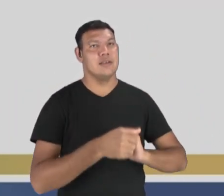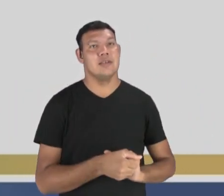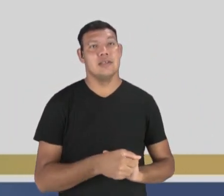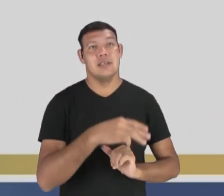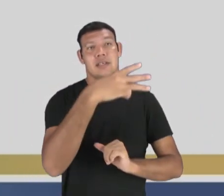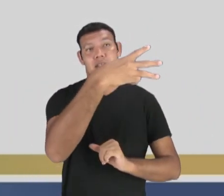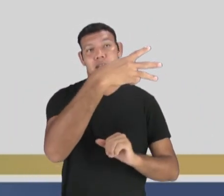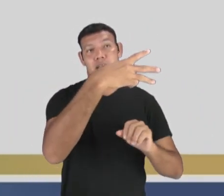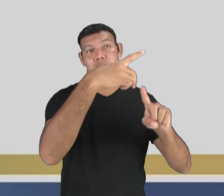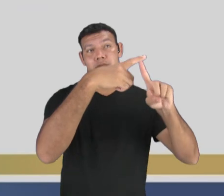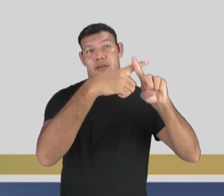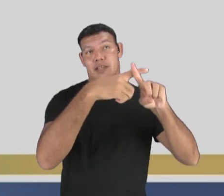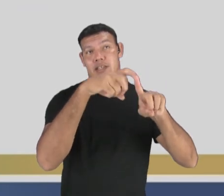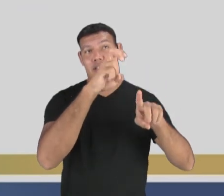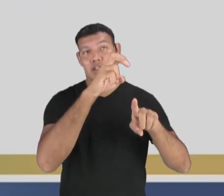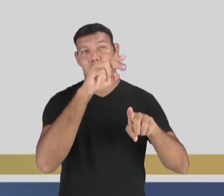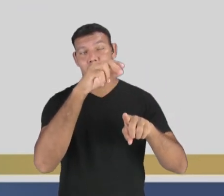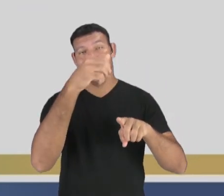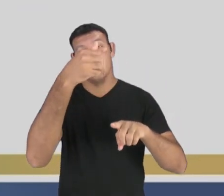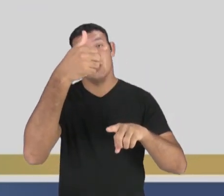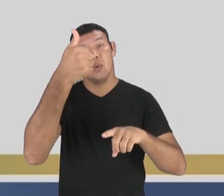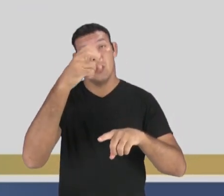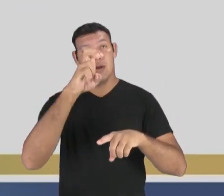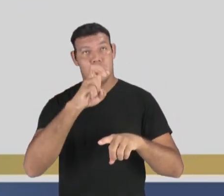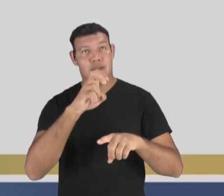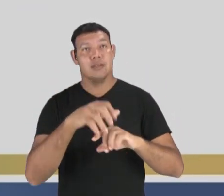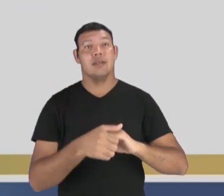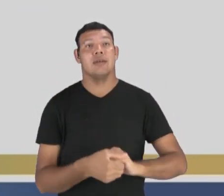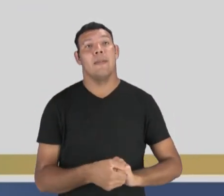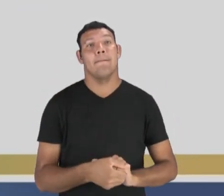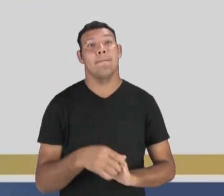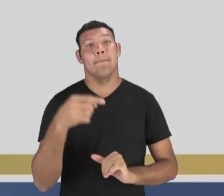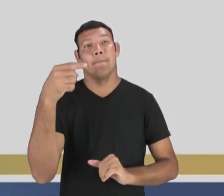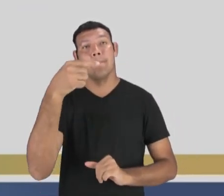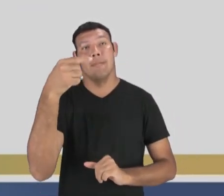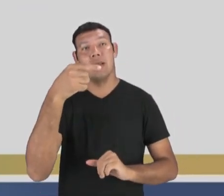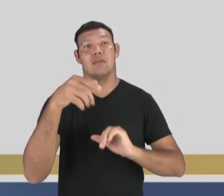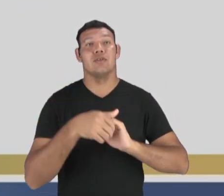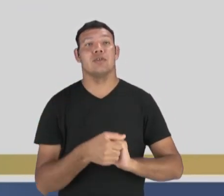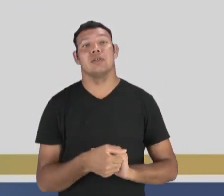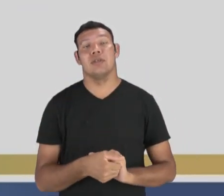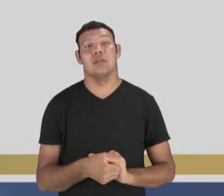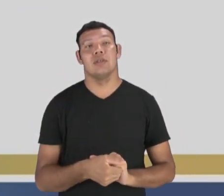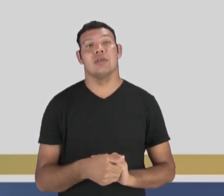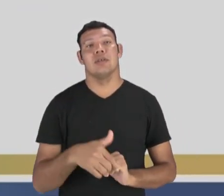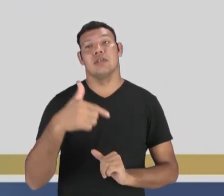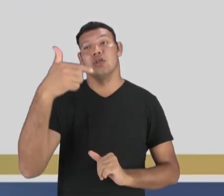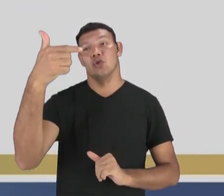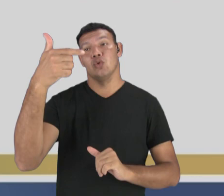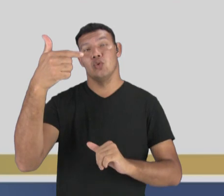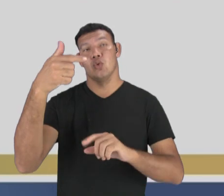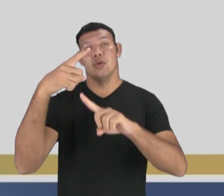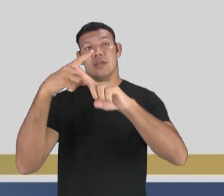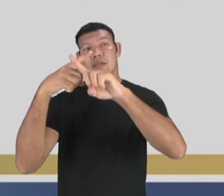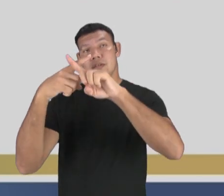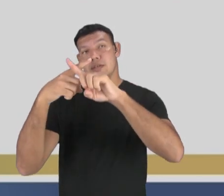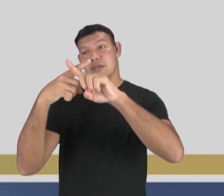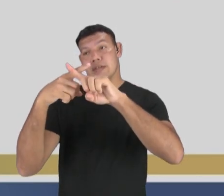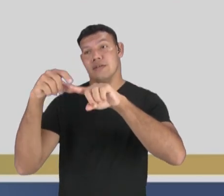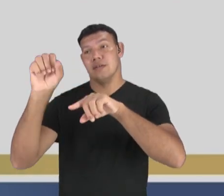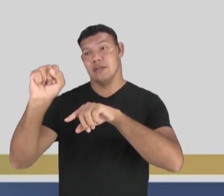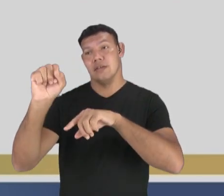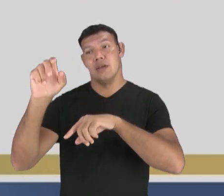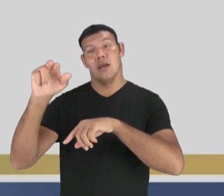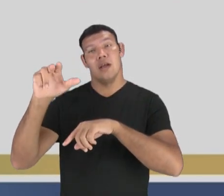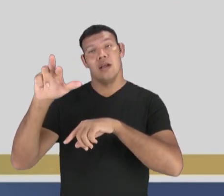3 vezes 5 é 15, e 0 mais 15 é 15, menos 2 vezes 8,